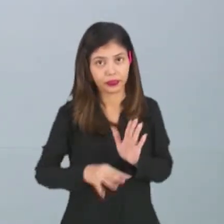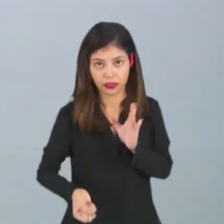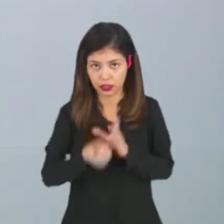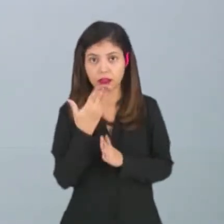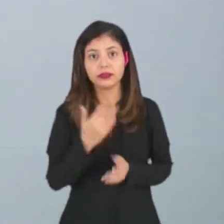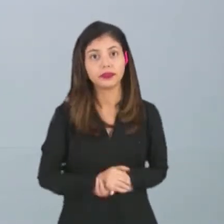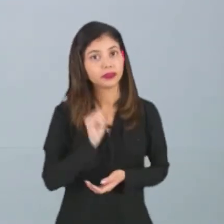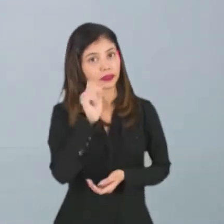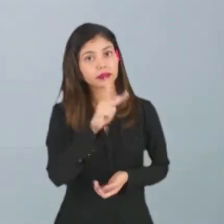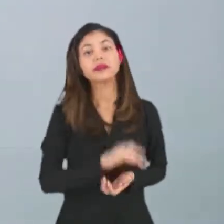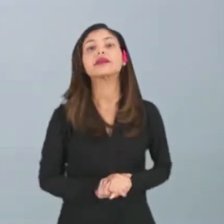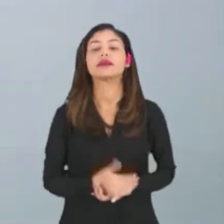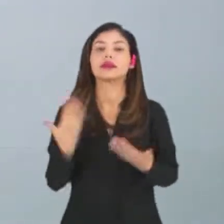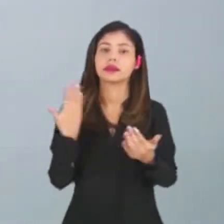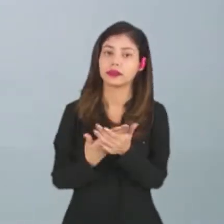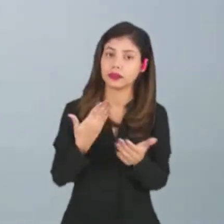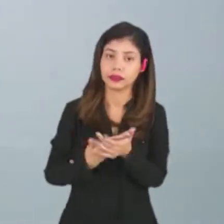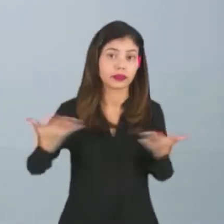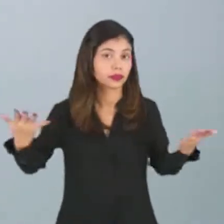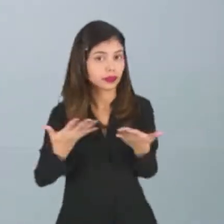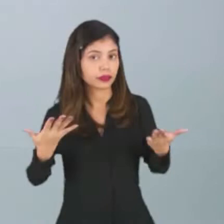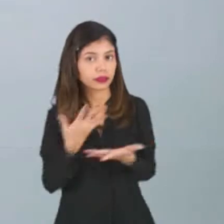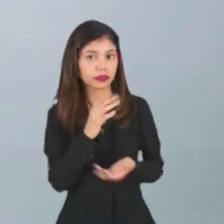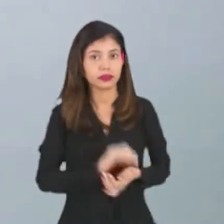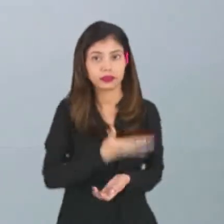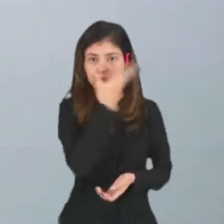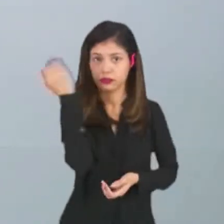criado. Ok? Essa foi nossa aula de hoje.